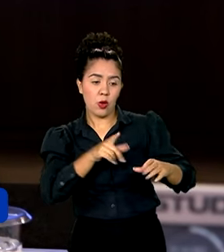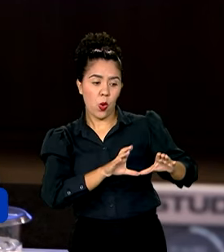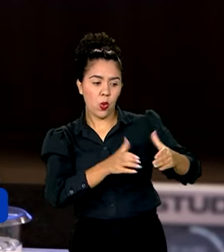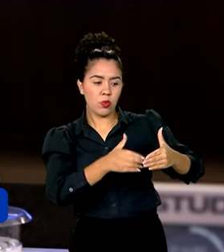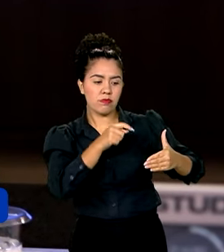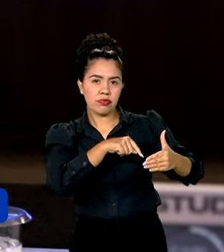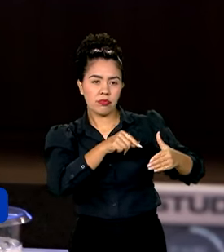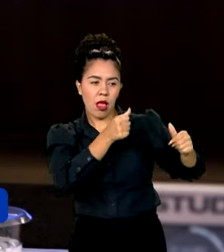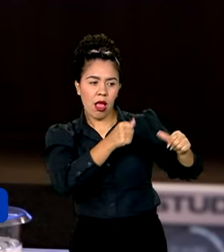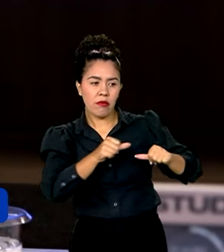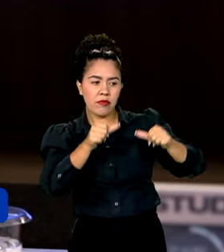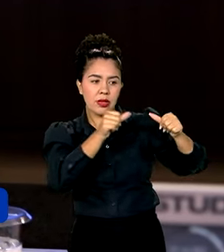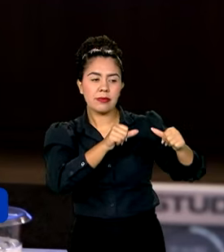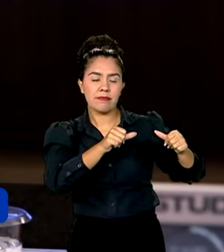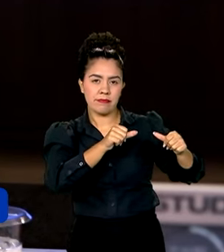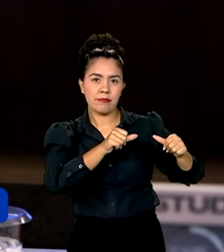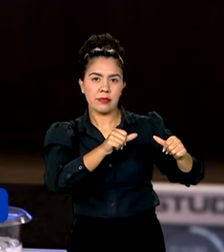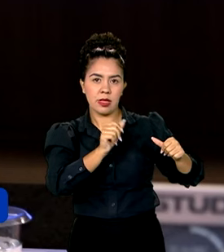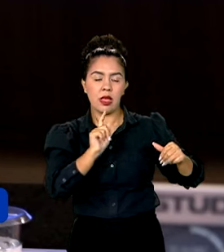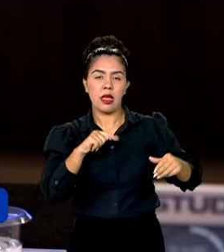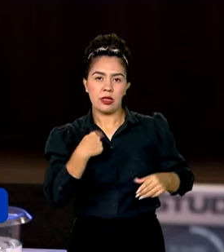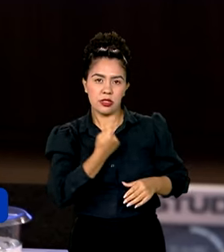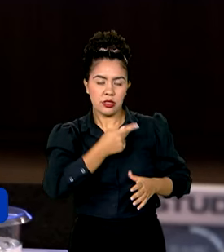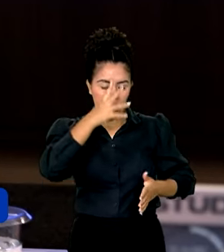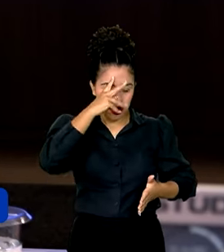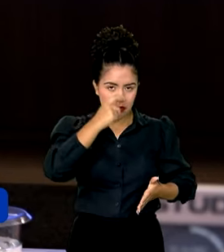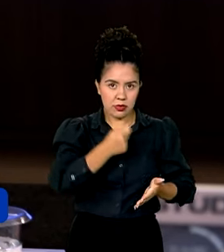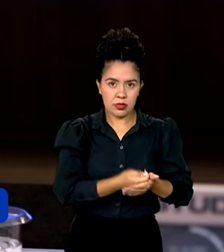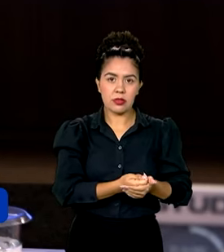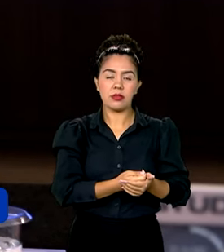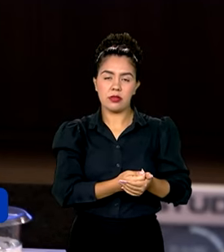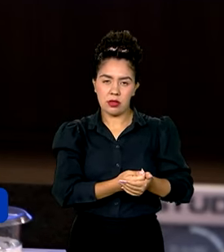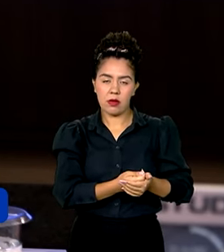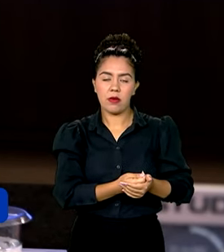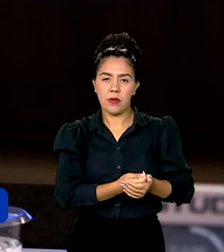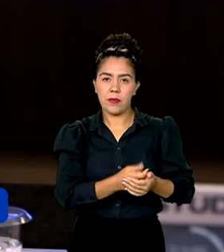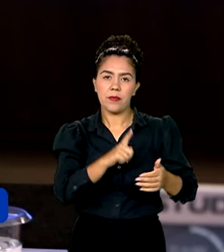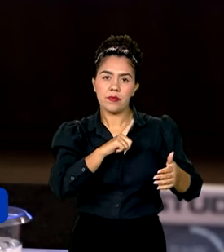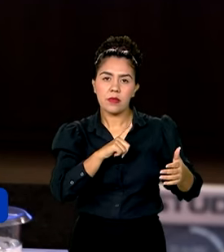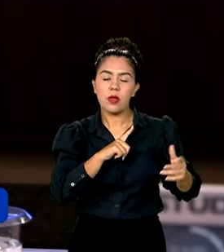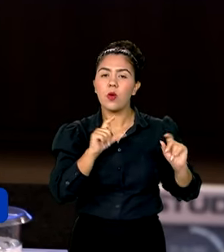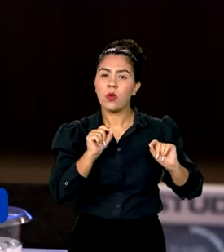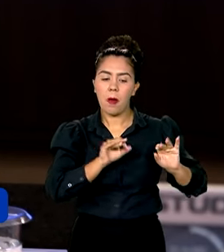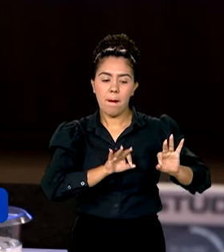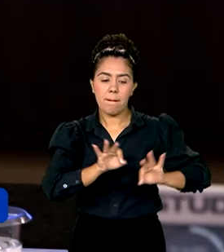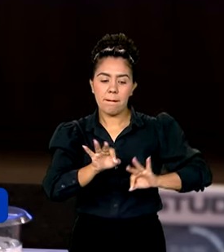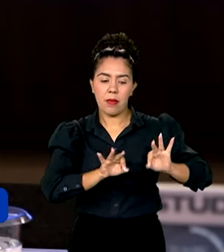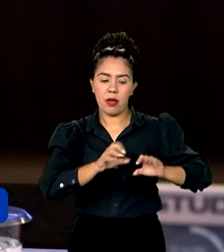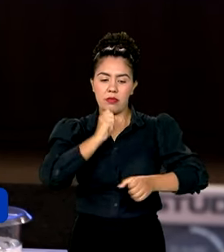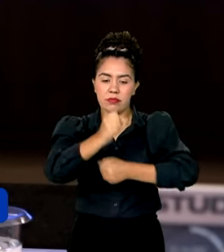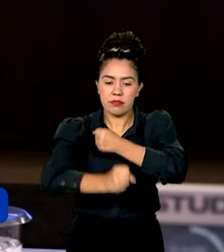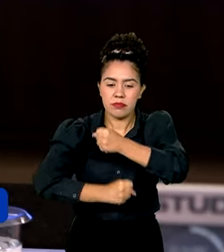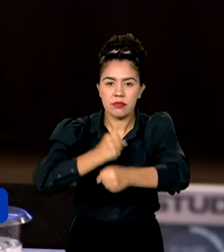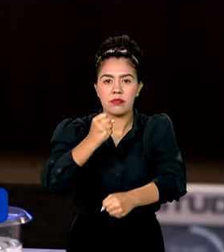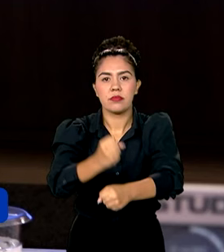científico que definiremos a partir dessa discussão e um plano para o próximo ano e aí teremos aí toda